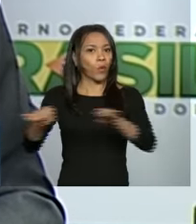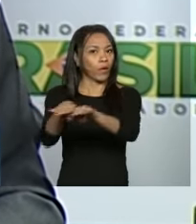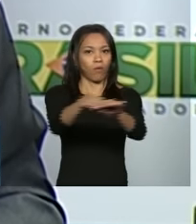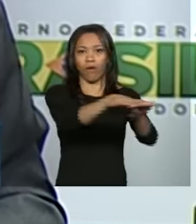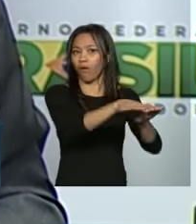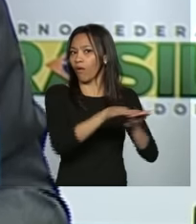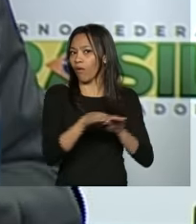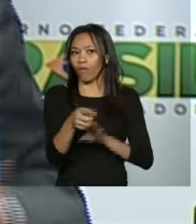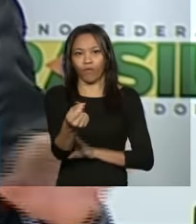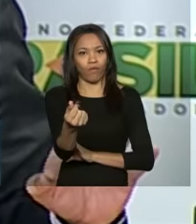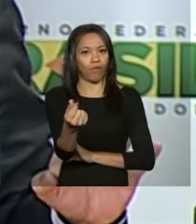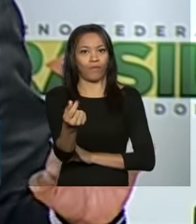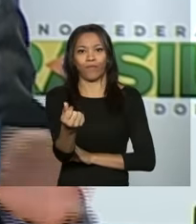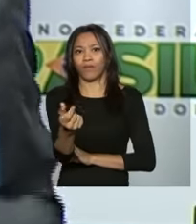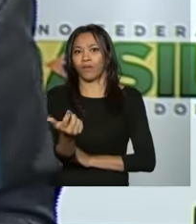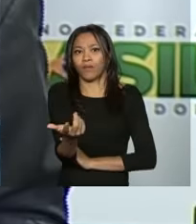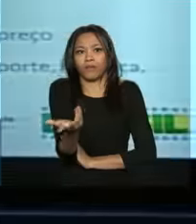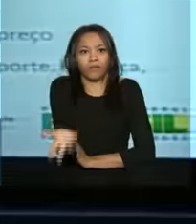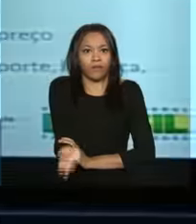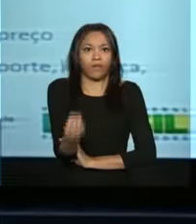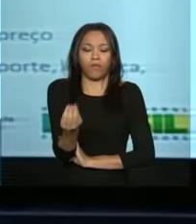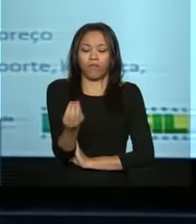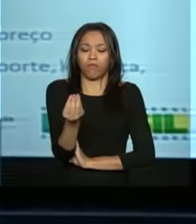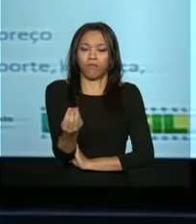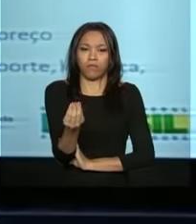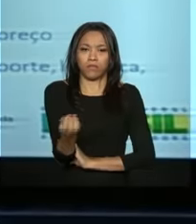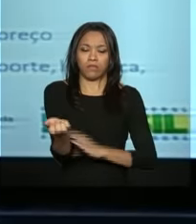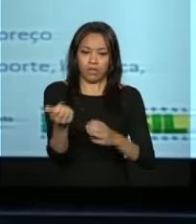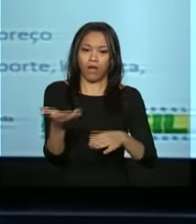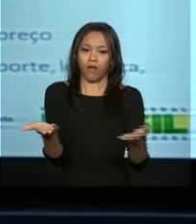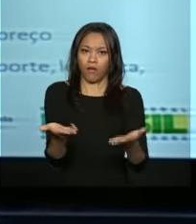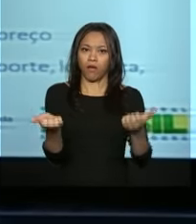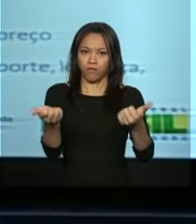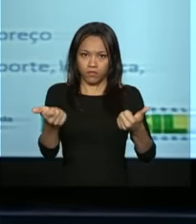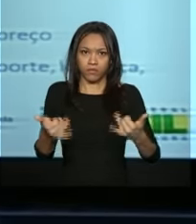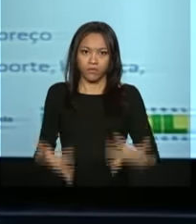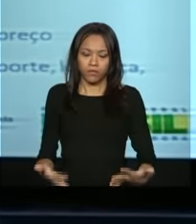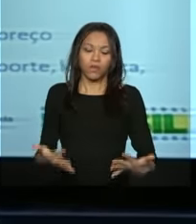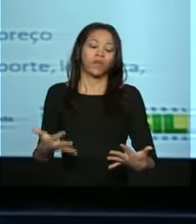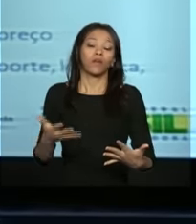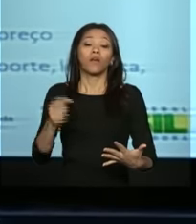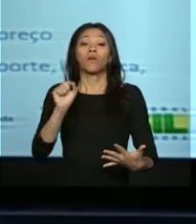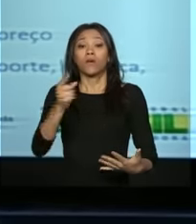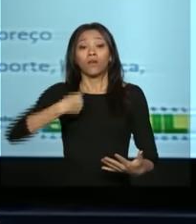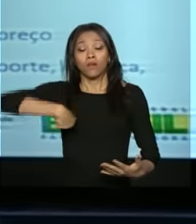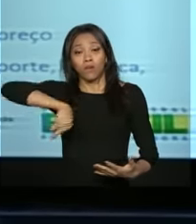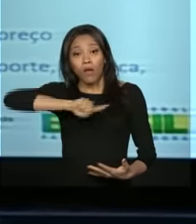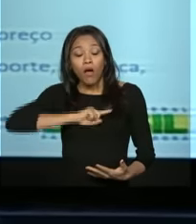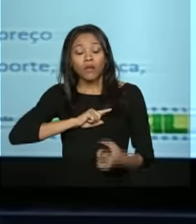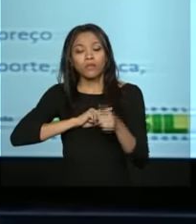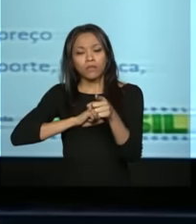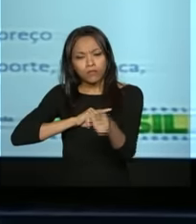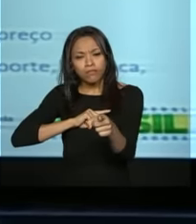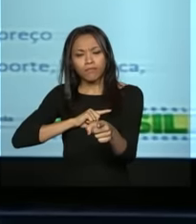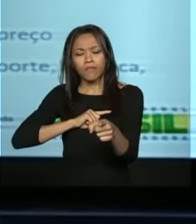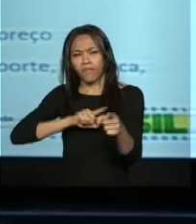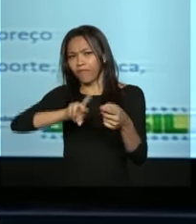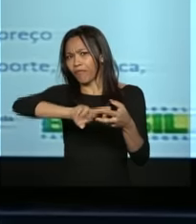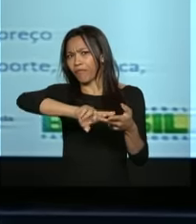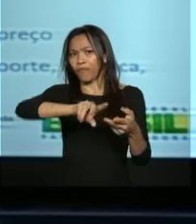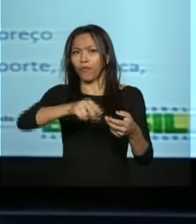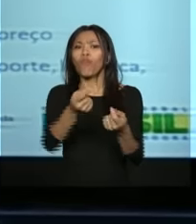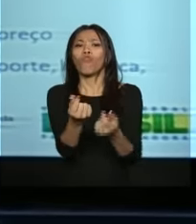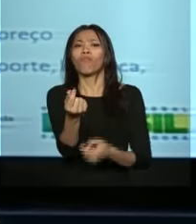absurdamente inexplicável quer dizer vamos tentando explicar agora né o que nós encontramos do ponto de vista de variação de